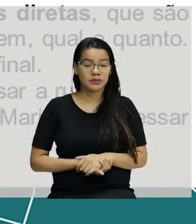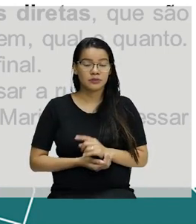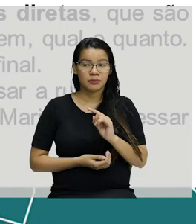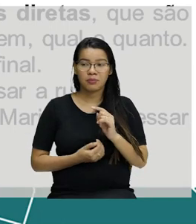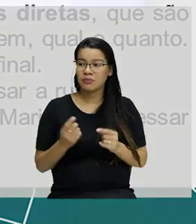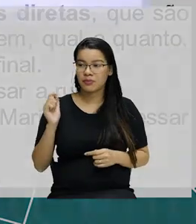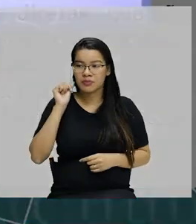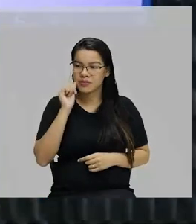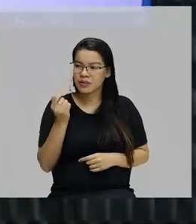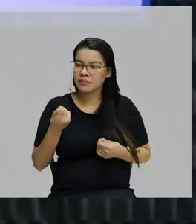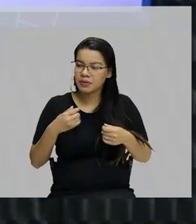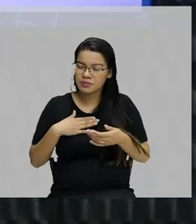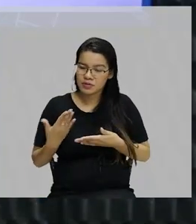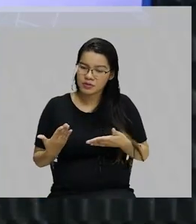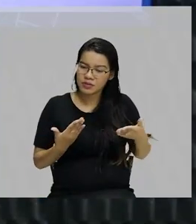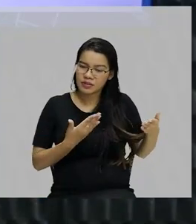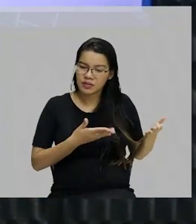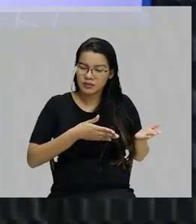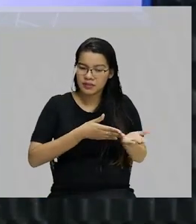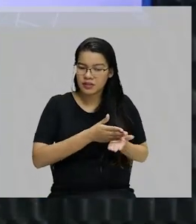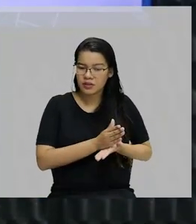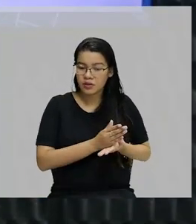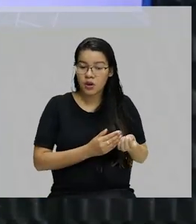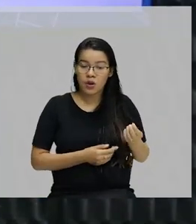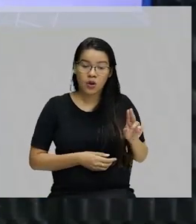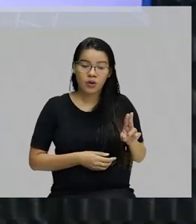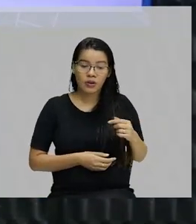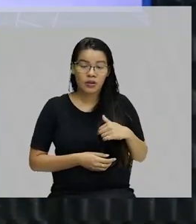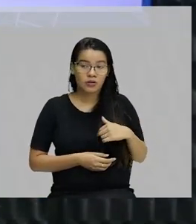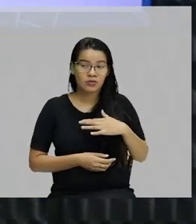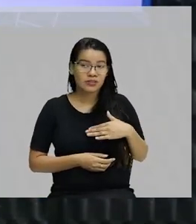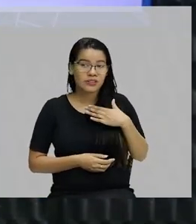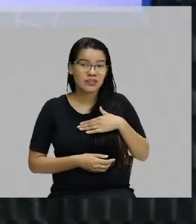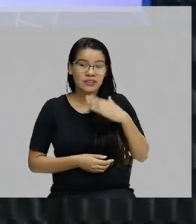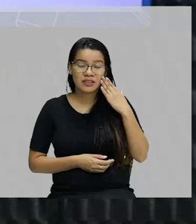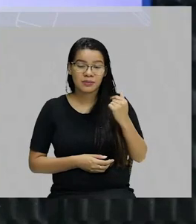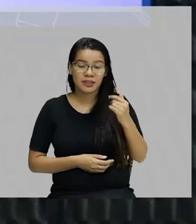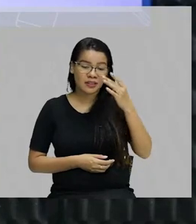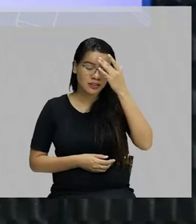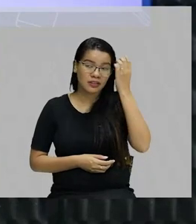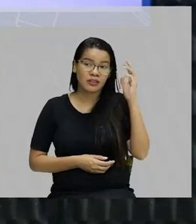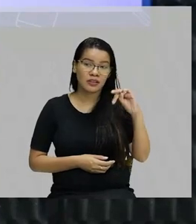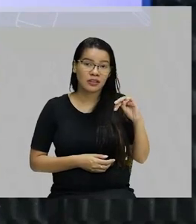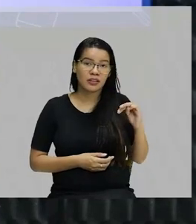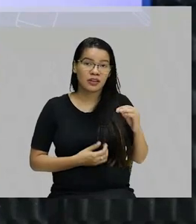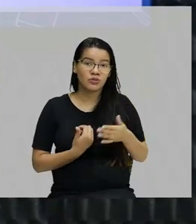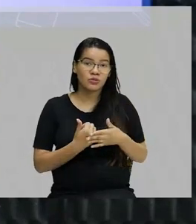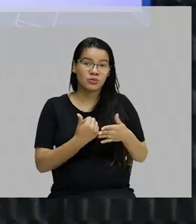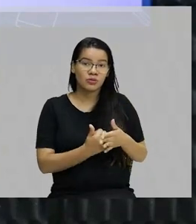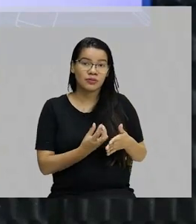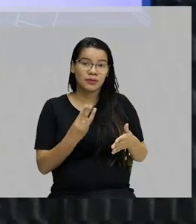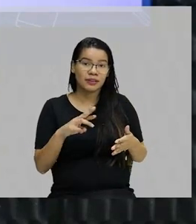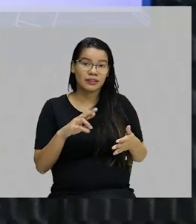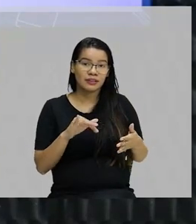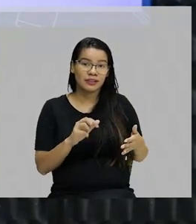gostaria de saber quem ajudou Maria a atravessar a rua então observem as duas elas trazem esse mesmo contexto as duas elas